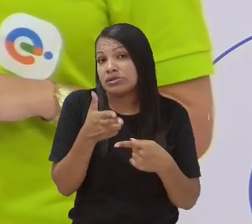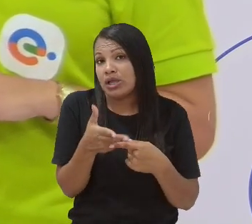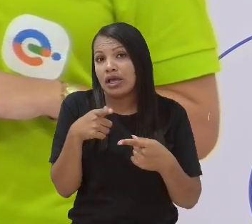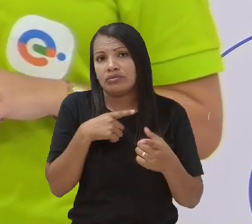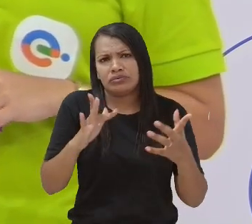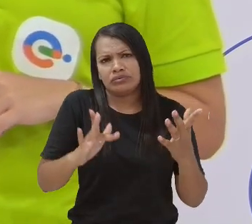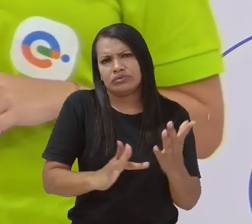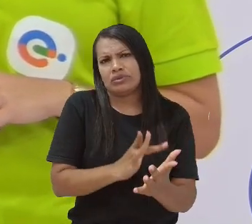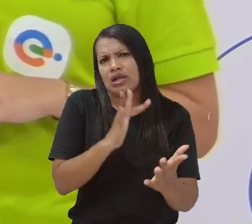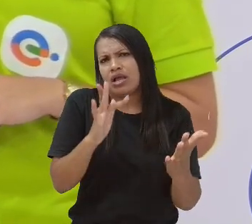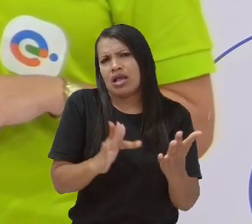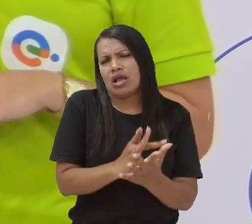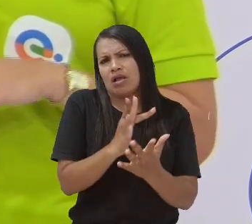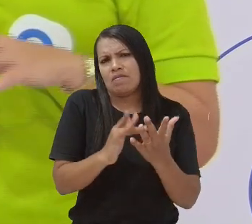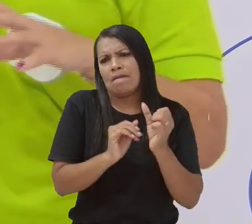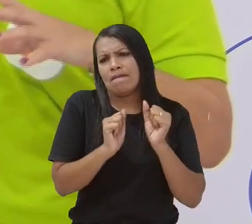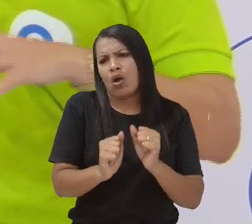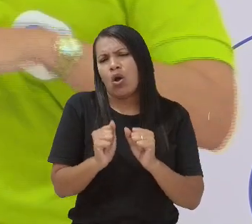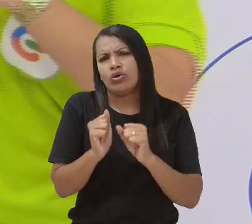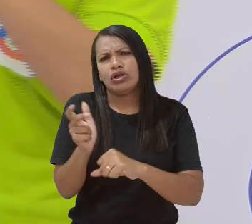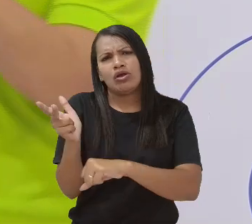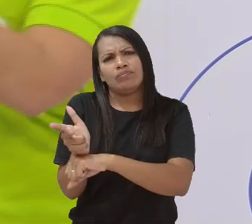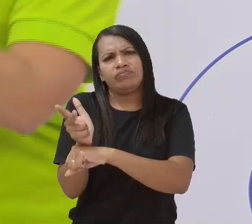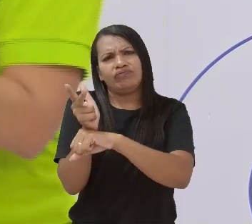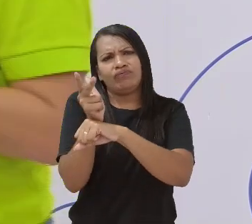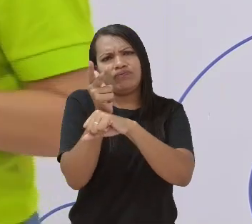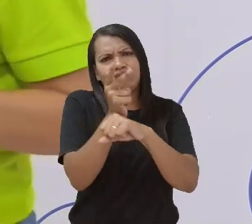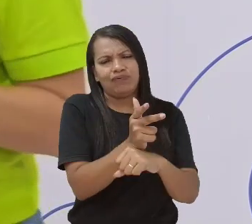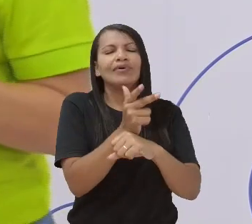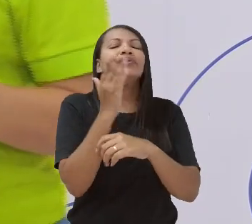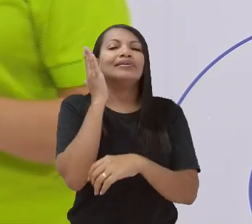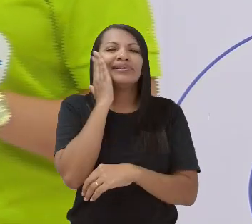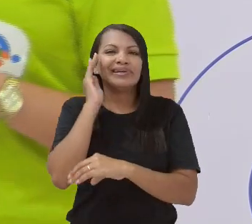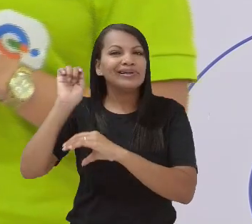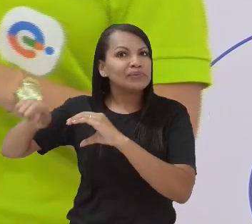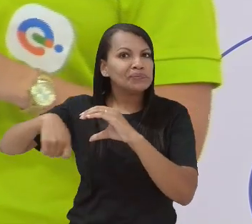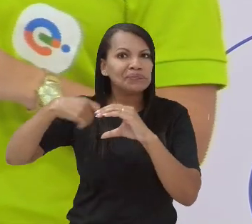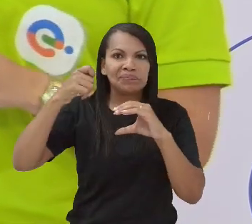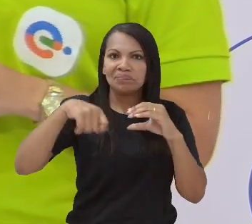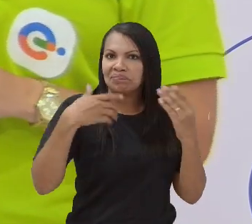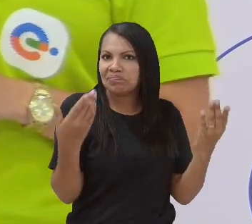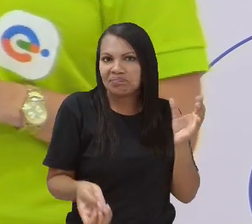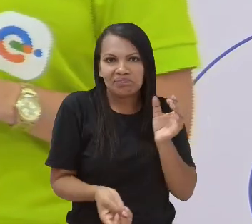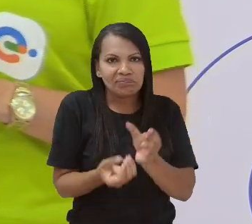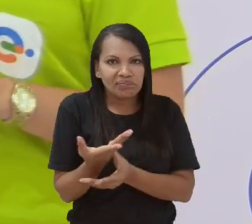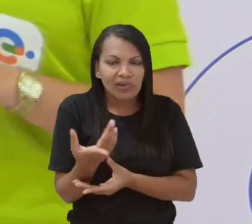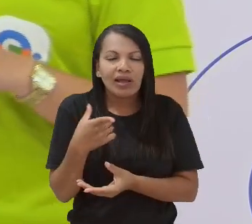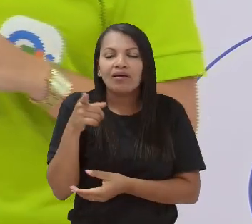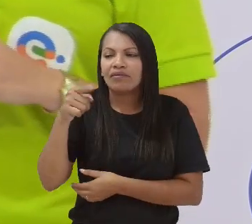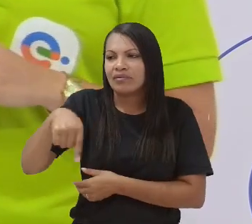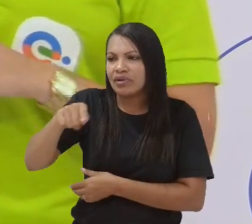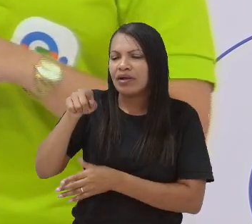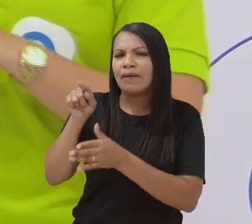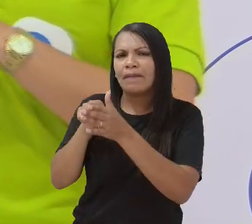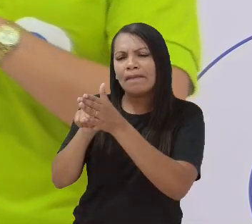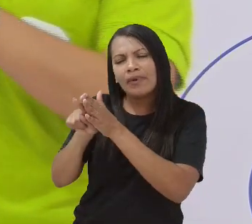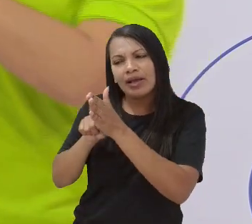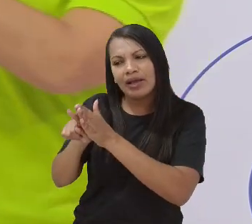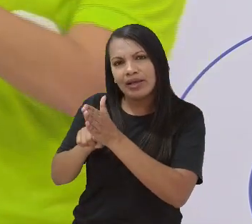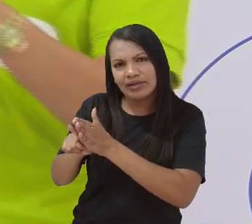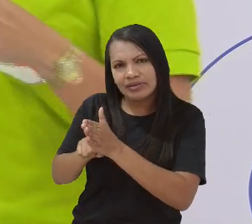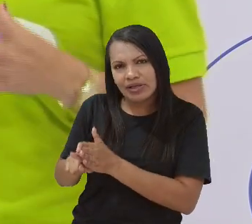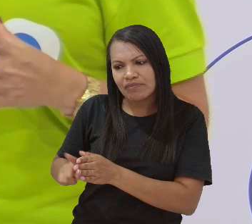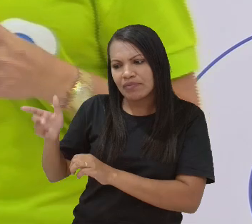educacional, bota lá para filmar. A gente consegue utilizar as tecnologias ao nosso favor. Desde a pesquisa até